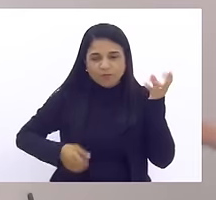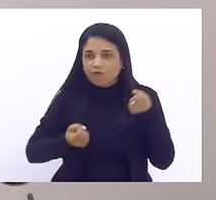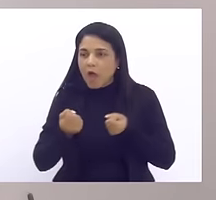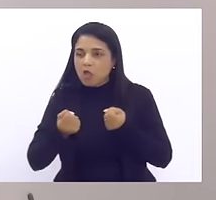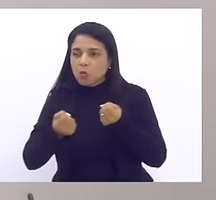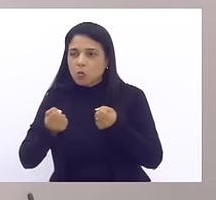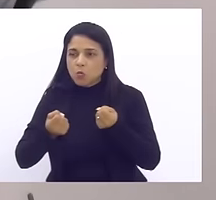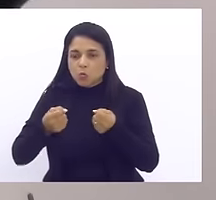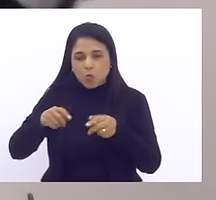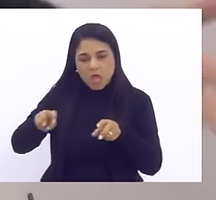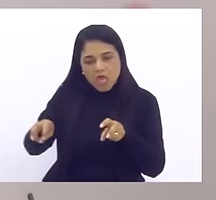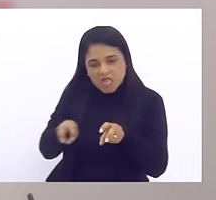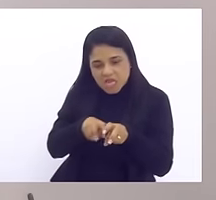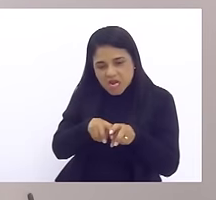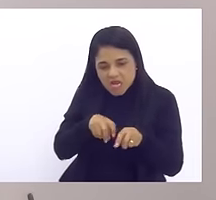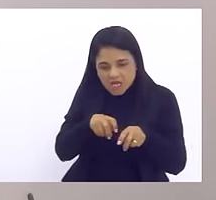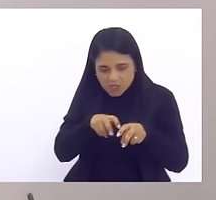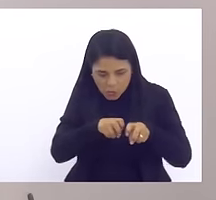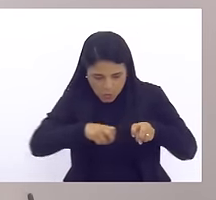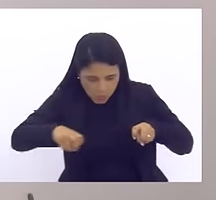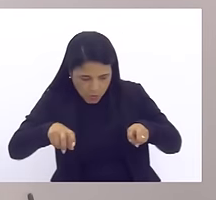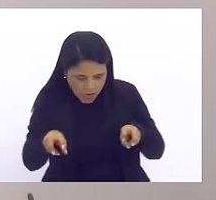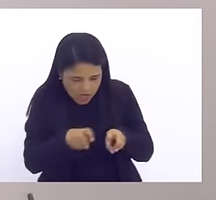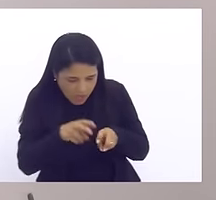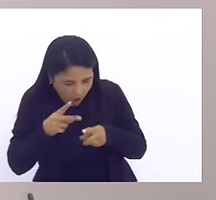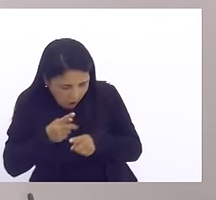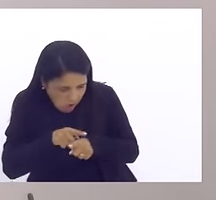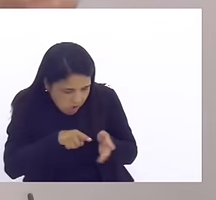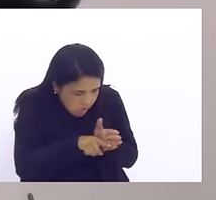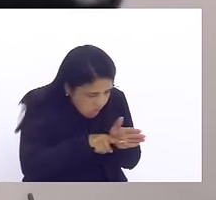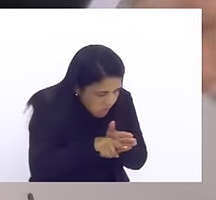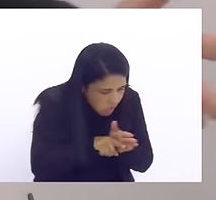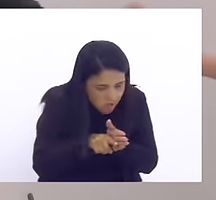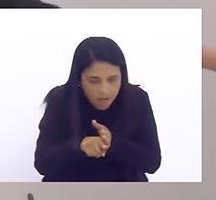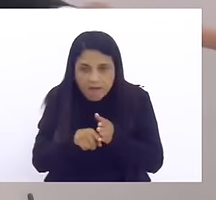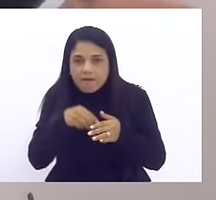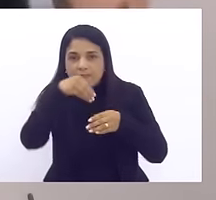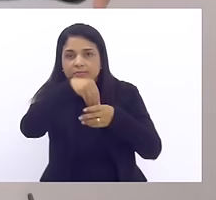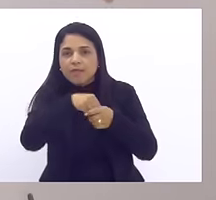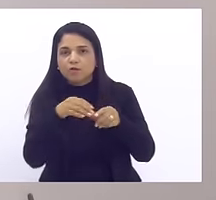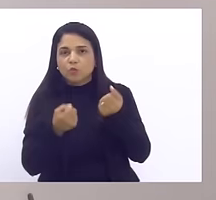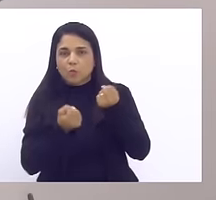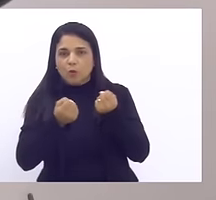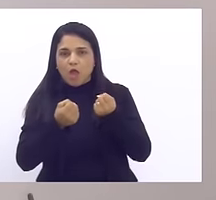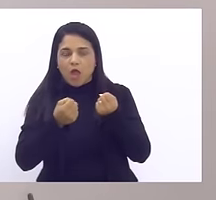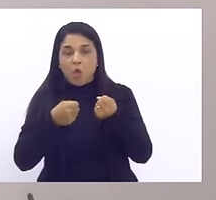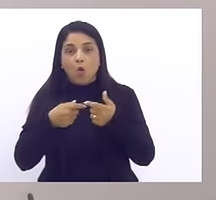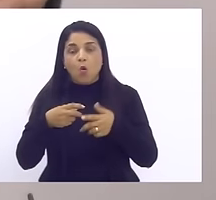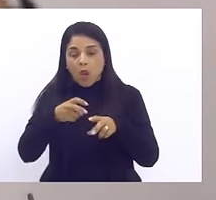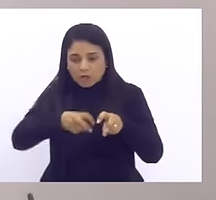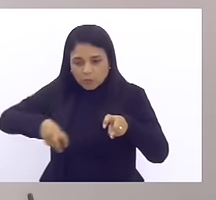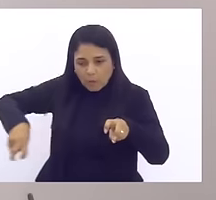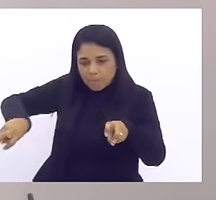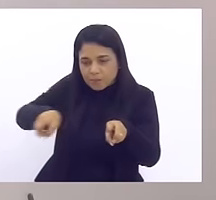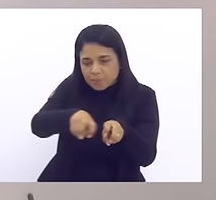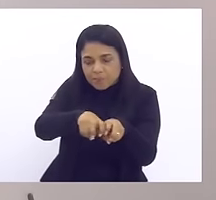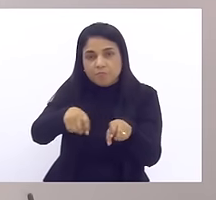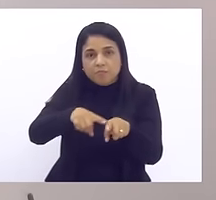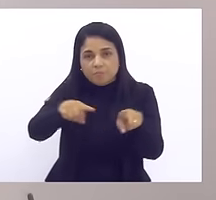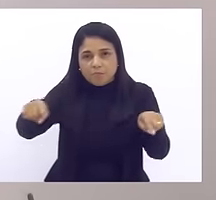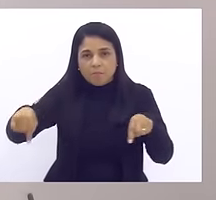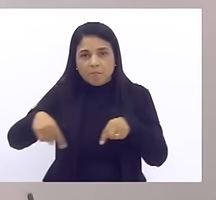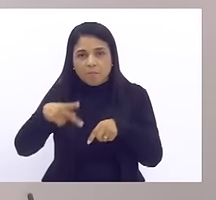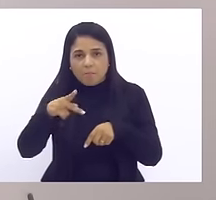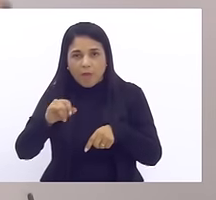carro entrando no meu carro fuxicando O que que tem dentro do meu carro eu não quero que ninguém vai lá no pátio e roube e Hobby o que tem dentro do meu carro